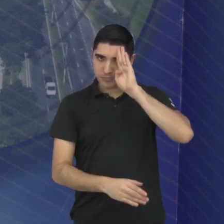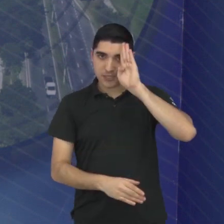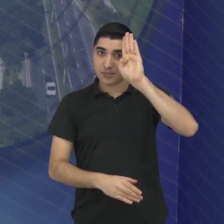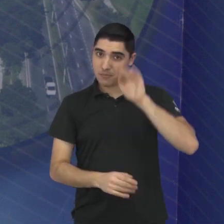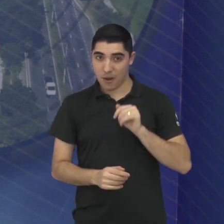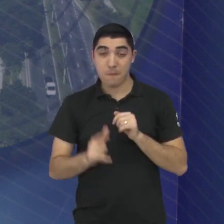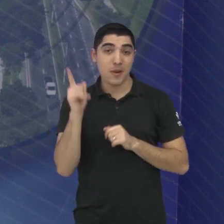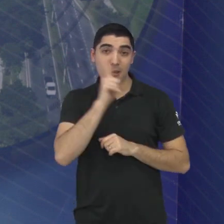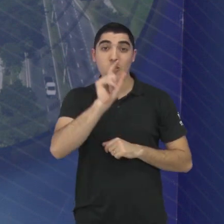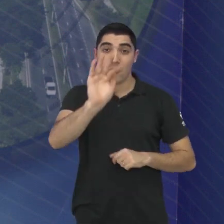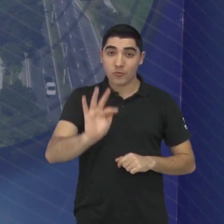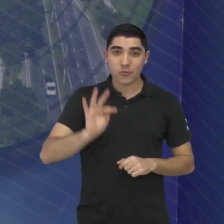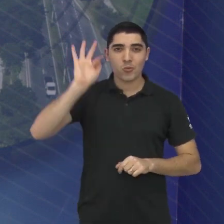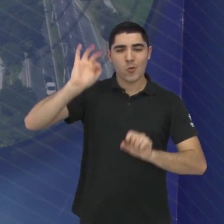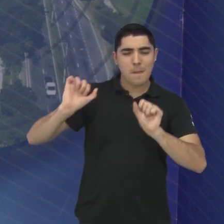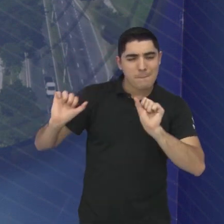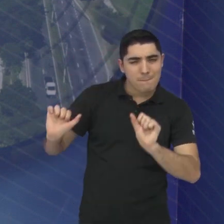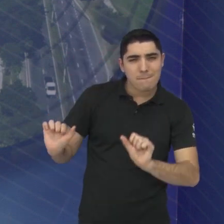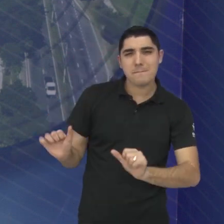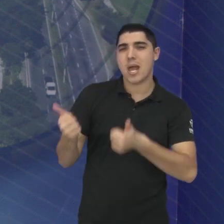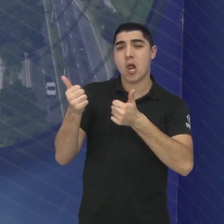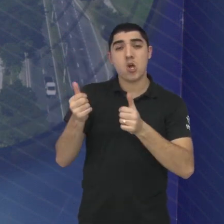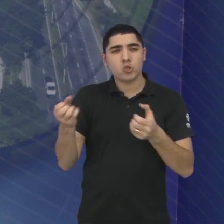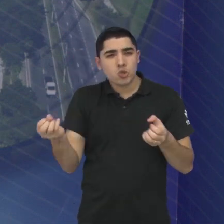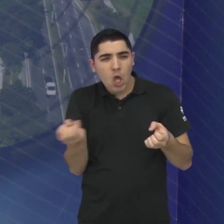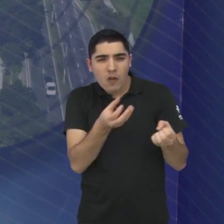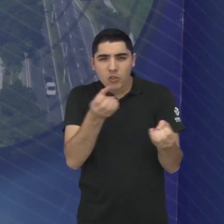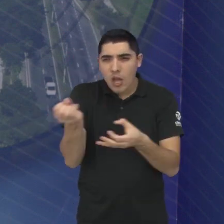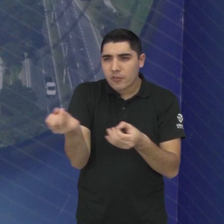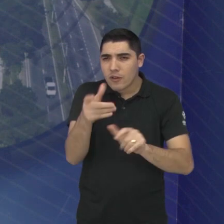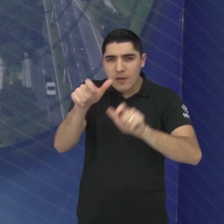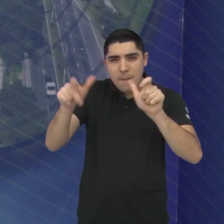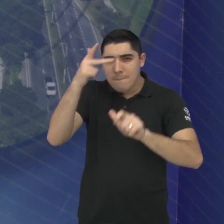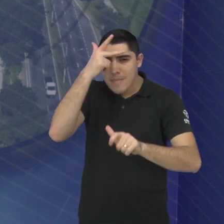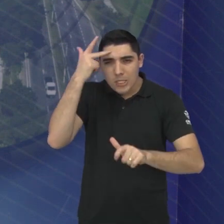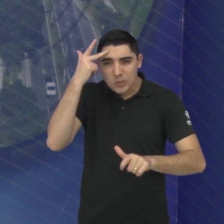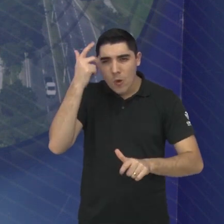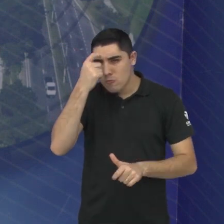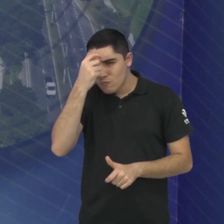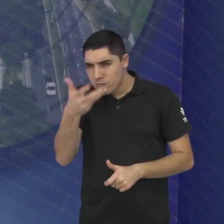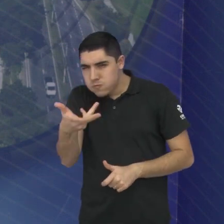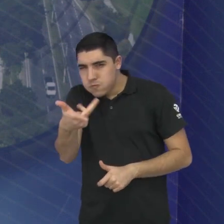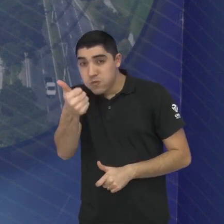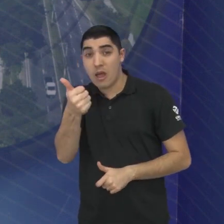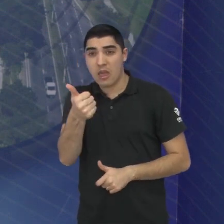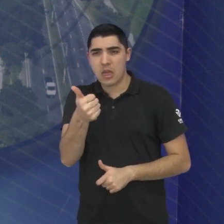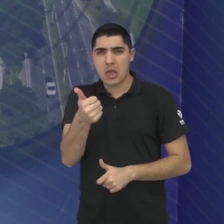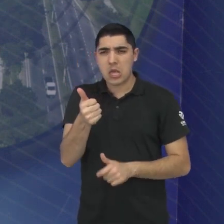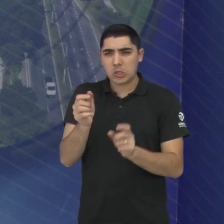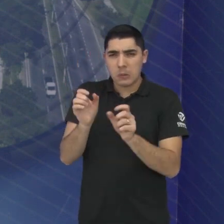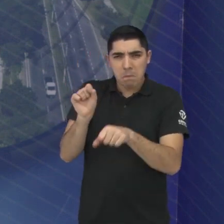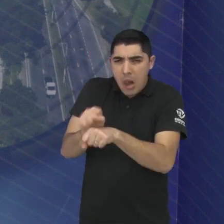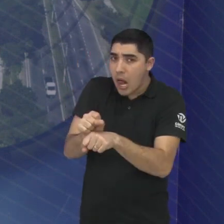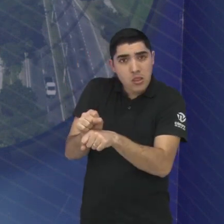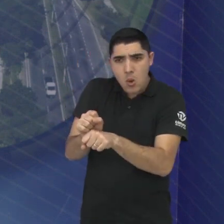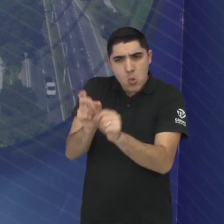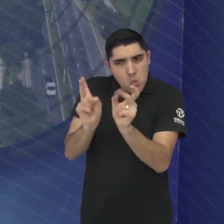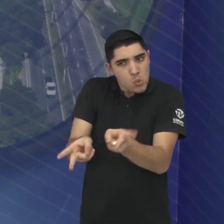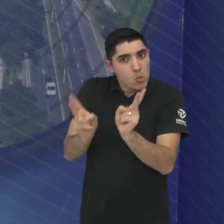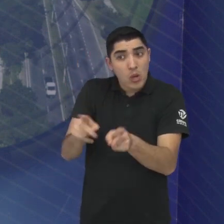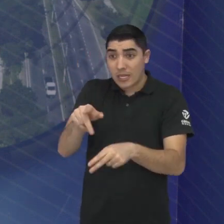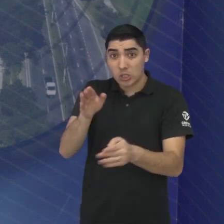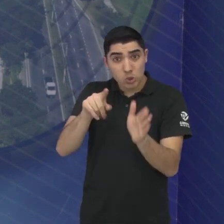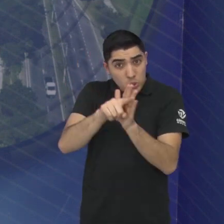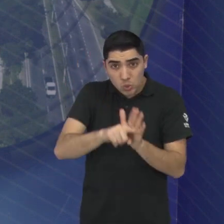para a gente ter um futuro mais promissor, né? Novos talentos e não parar por aí, né? Porque essas pesquisas,